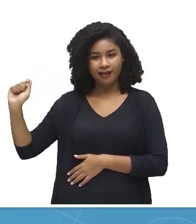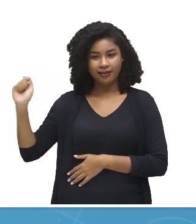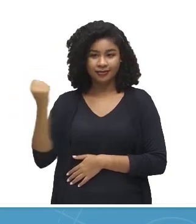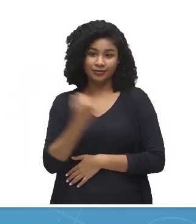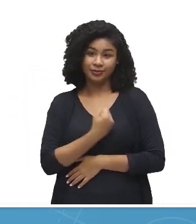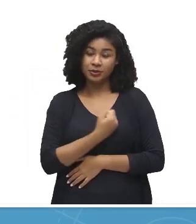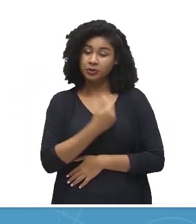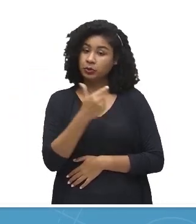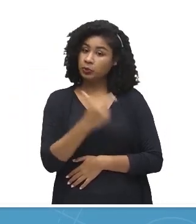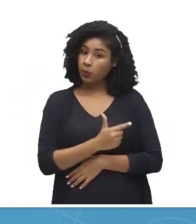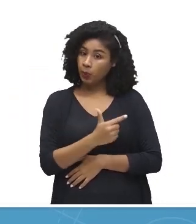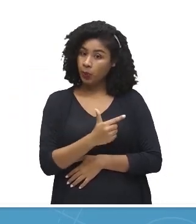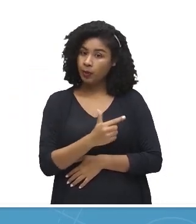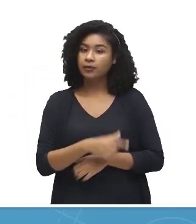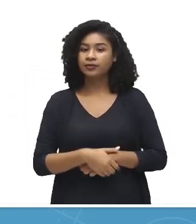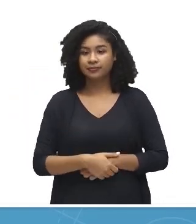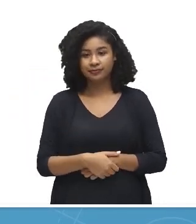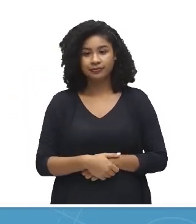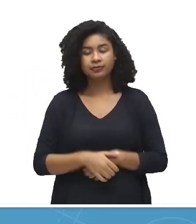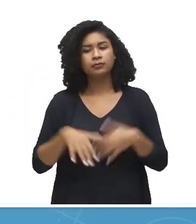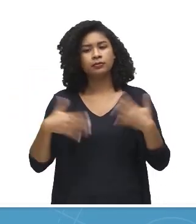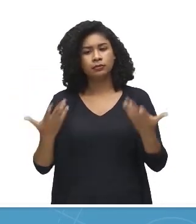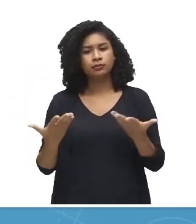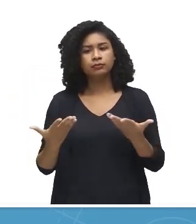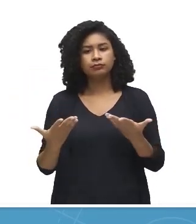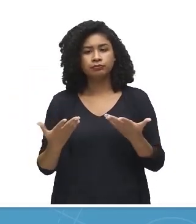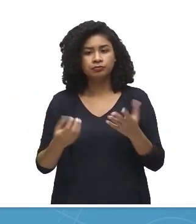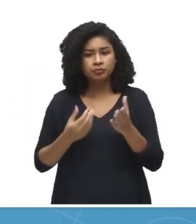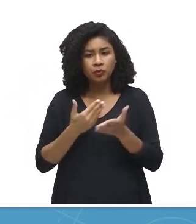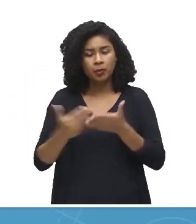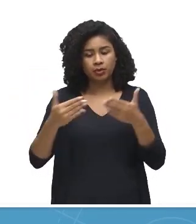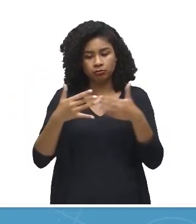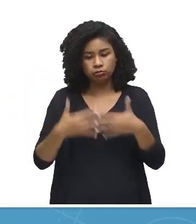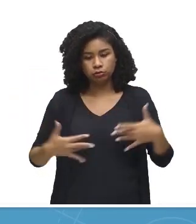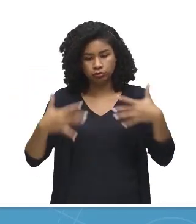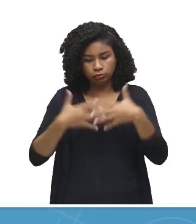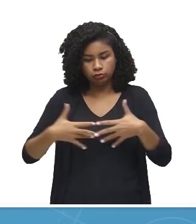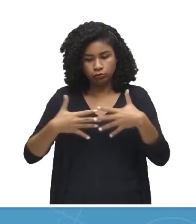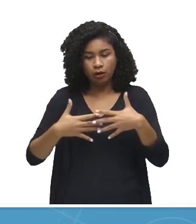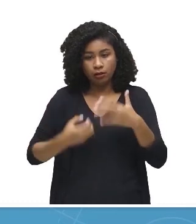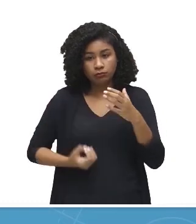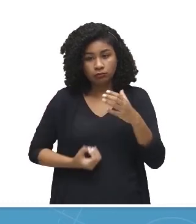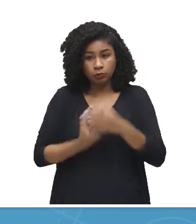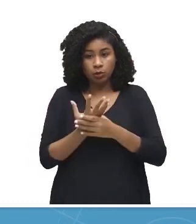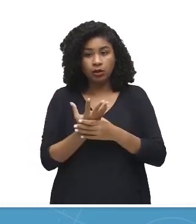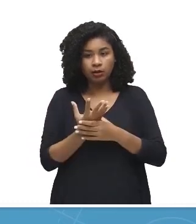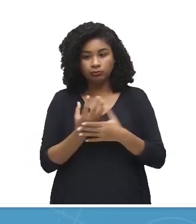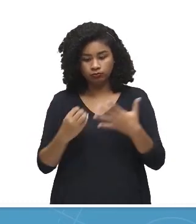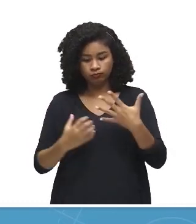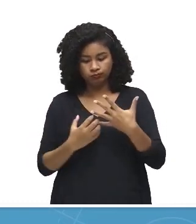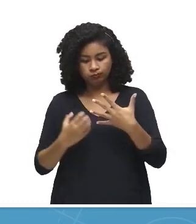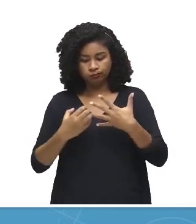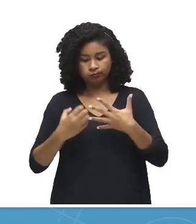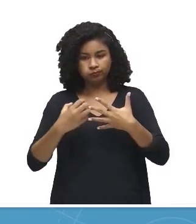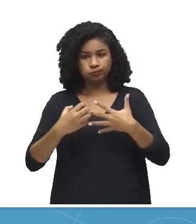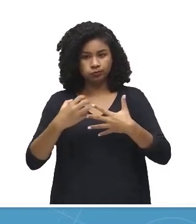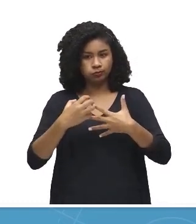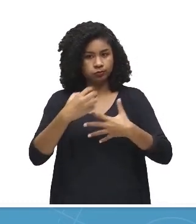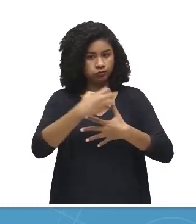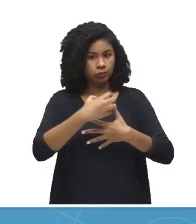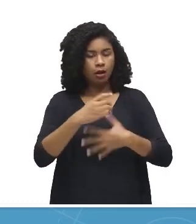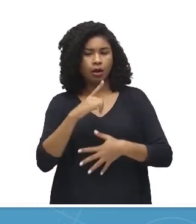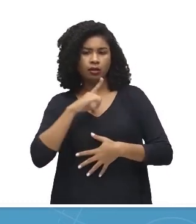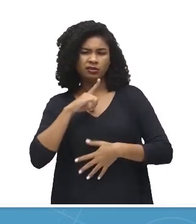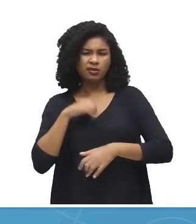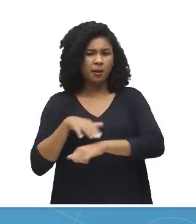Então, as glândulas, elas se formam a partir do tecido epitelial. Então, no nosso tecido epitelial ali, da nossa pele, por exemplo, a gente